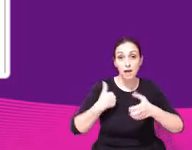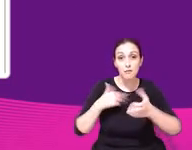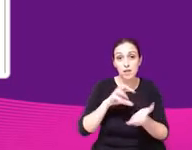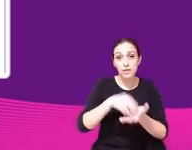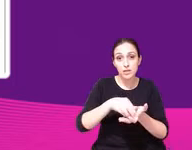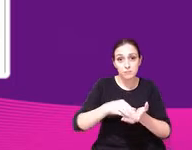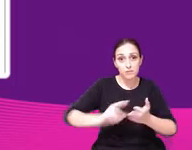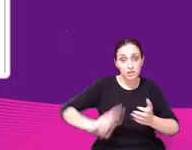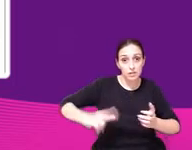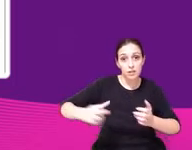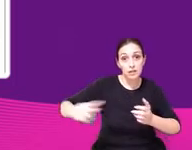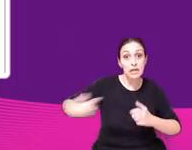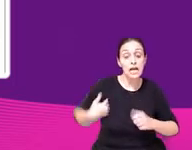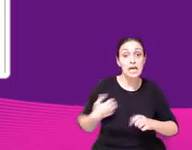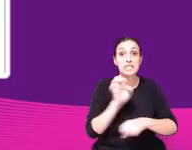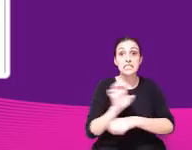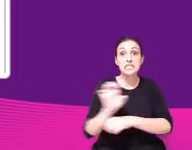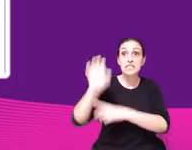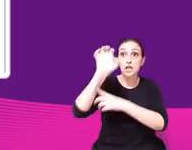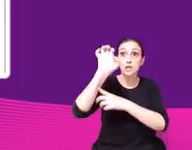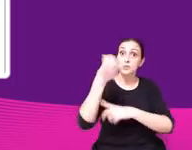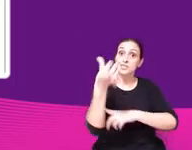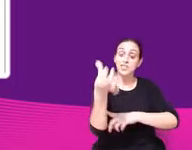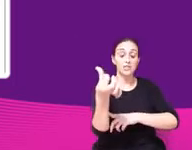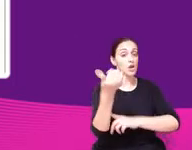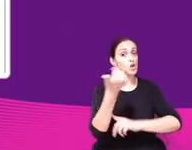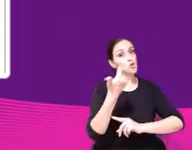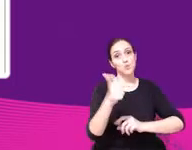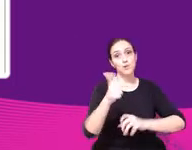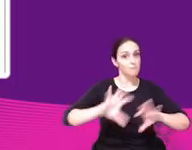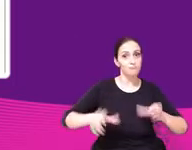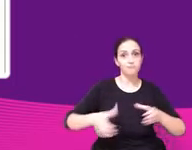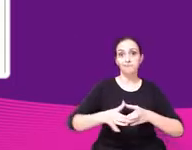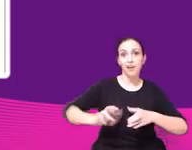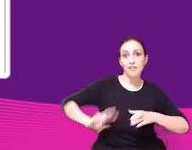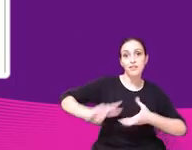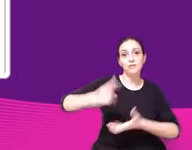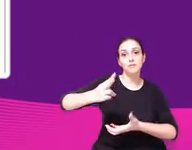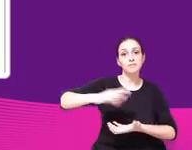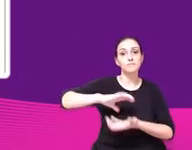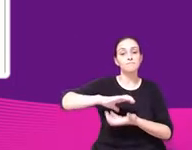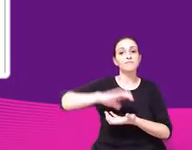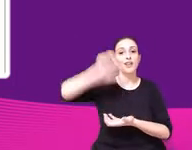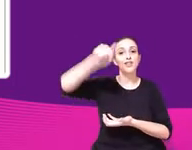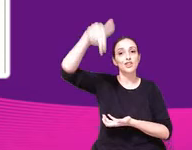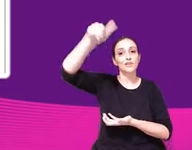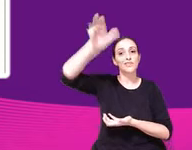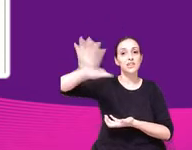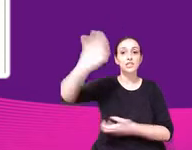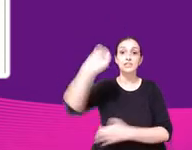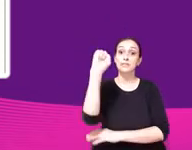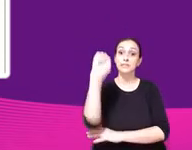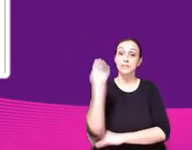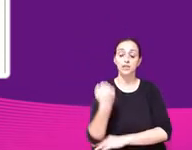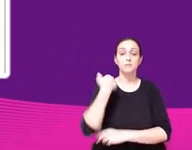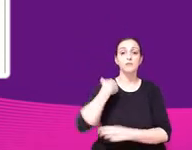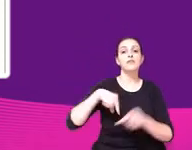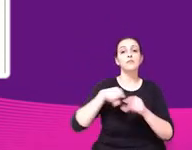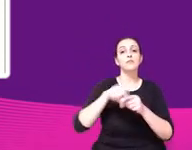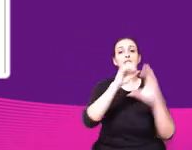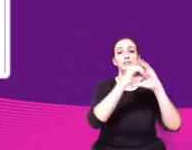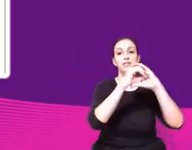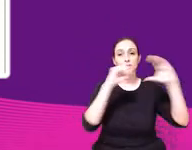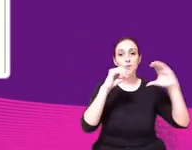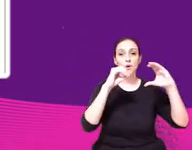6 estados não possuem equipes de transplante. Uma delas no Nordeste, o Sergipe, uma na região Centro-Oeste, Mato